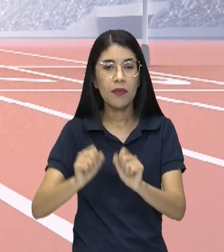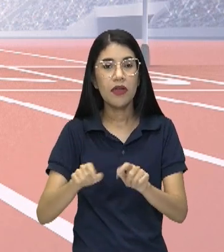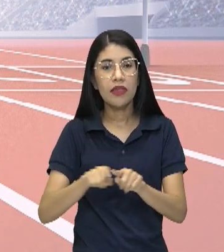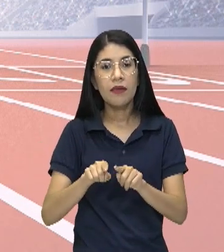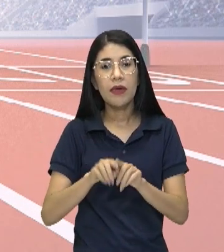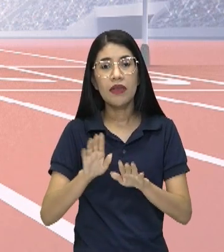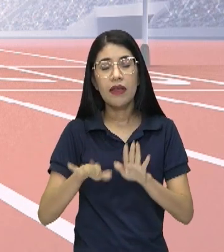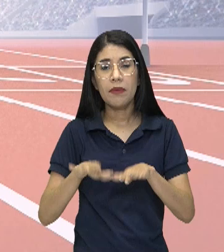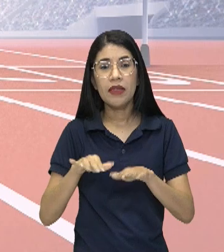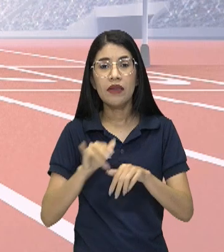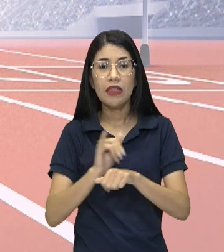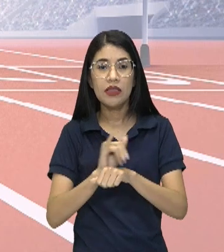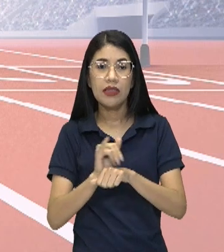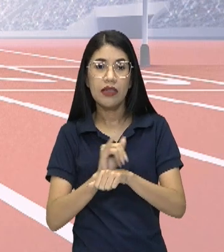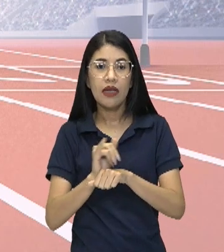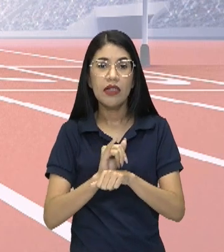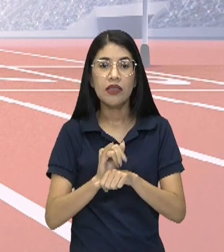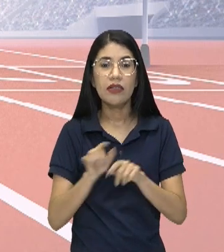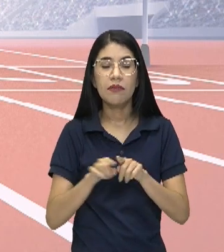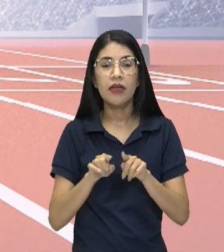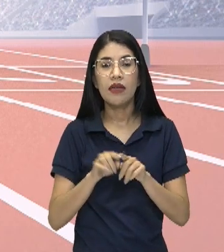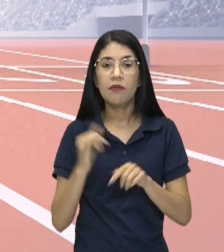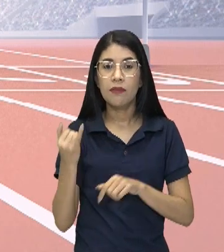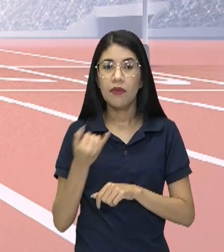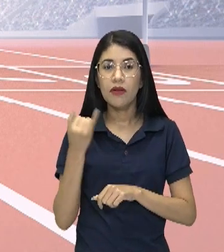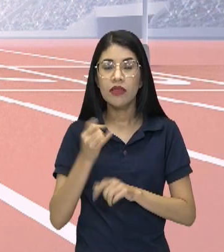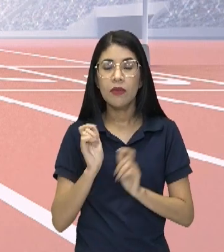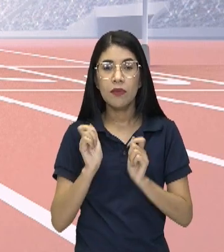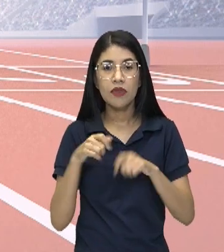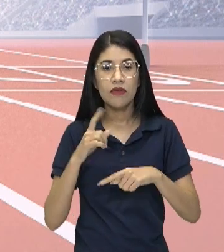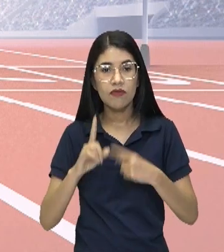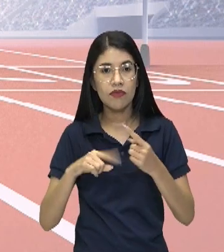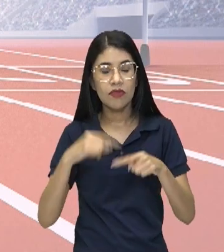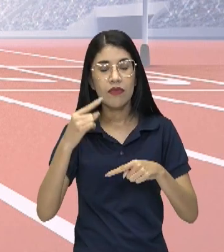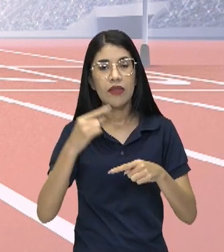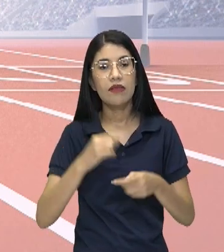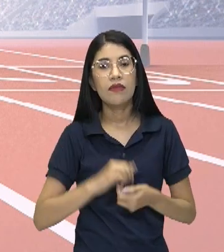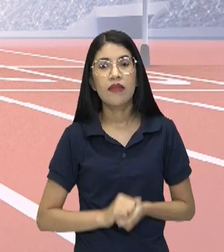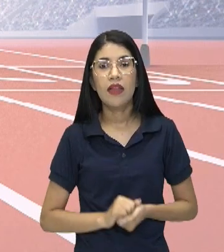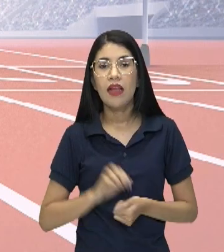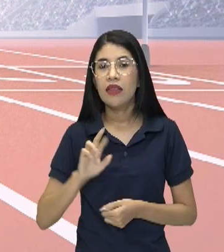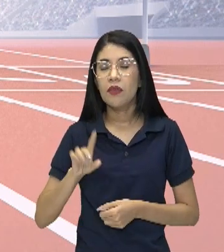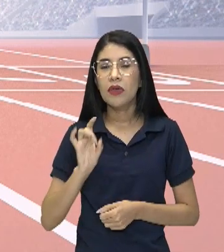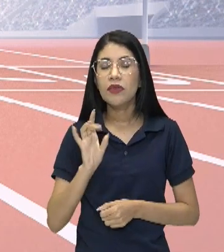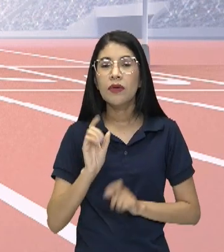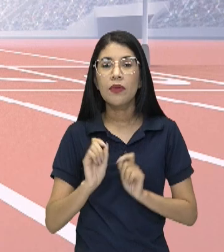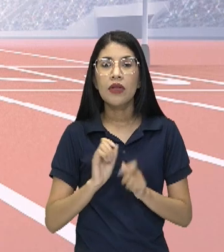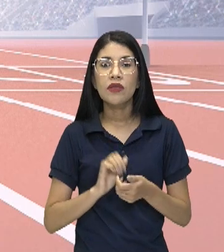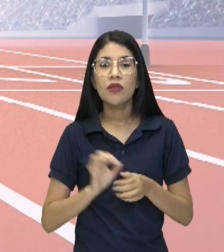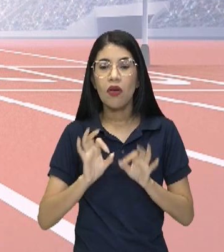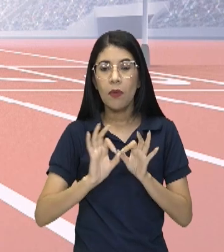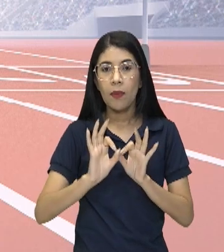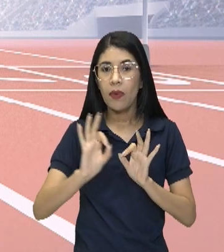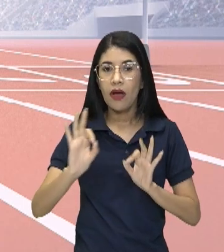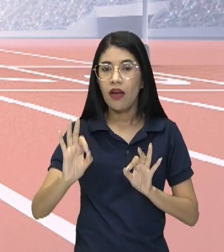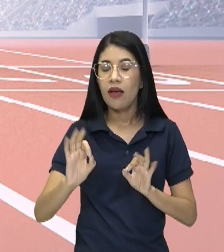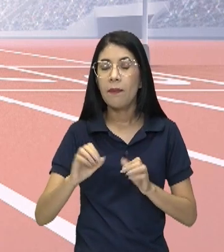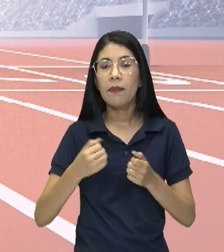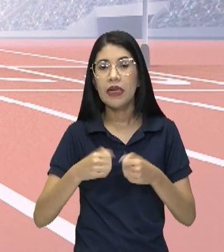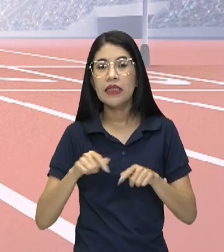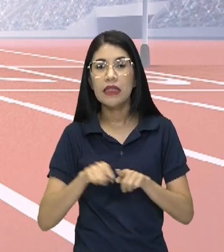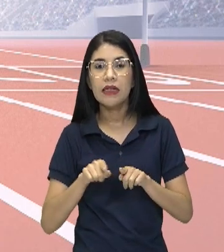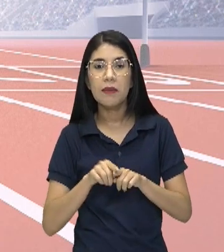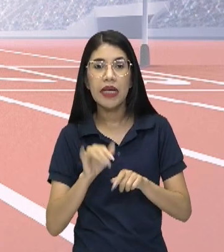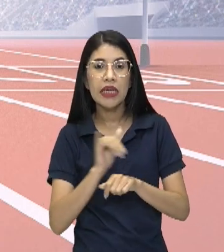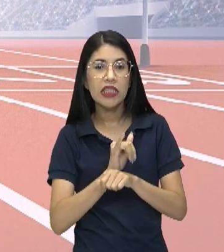durante a corrida é crucial para o sucesso. Não vale a pena só manter distância. Tem que trabalhar